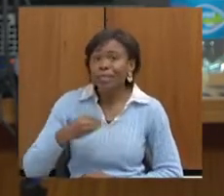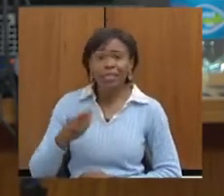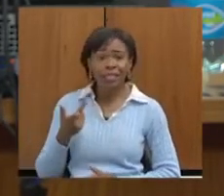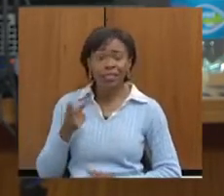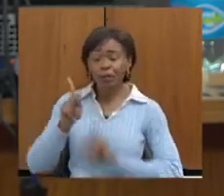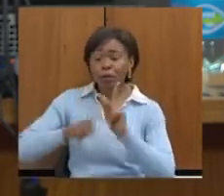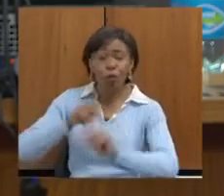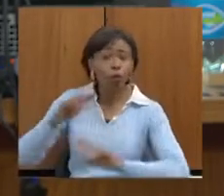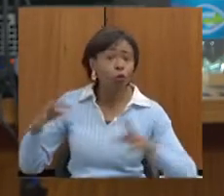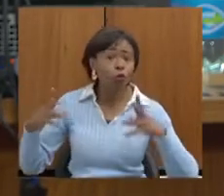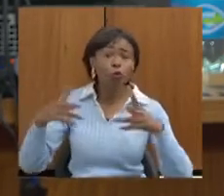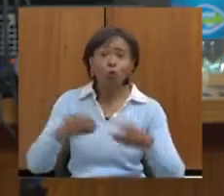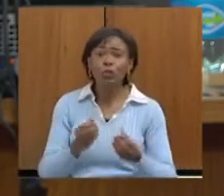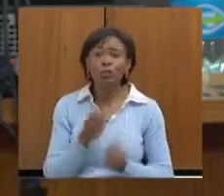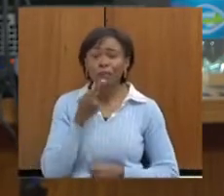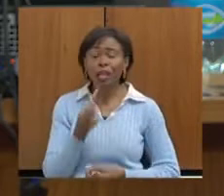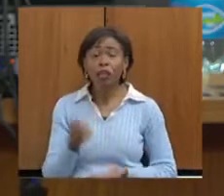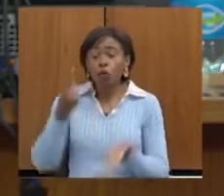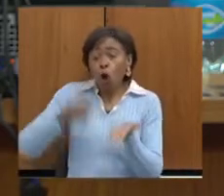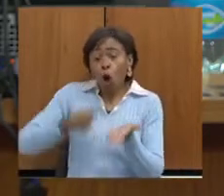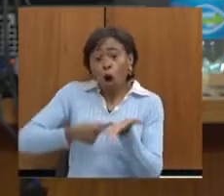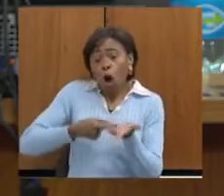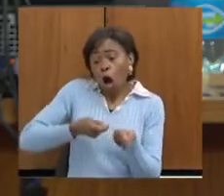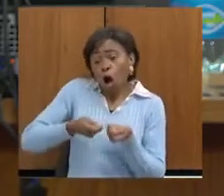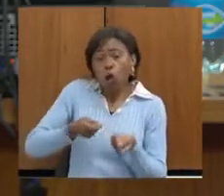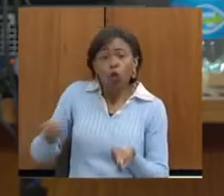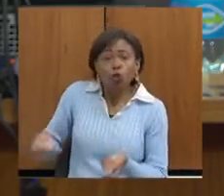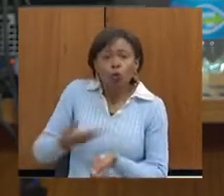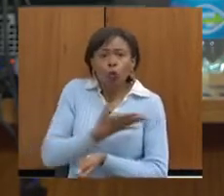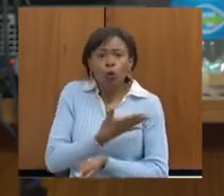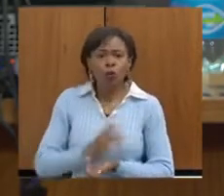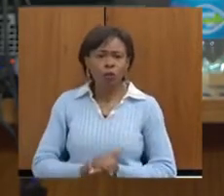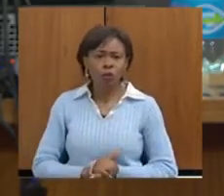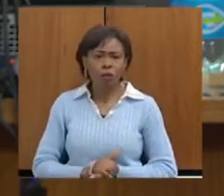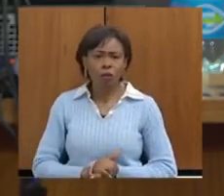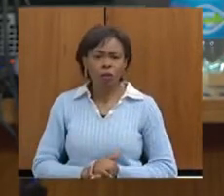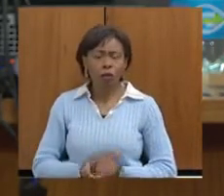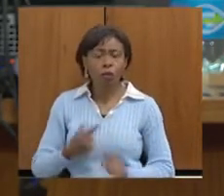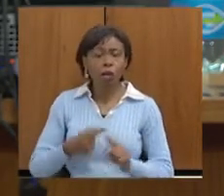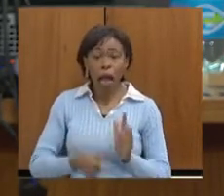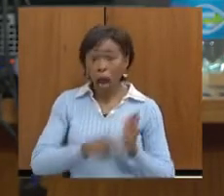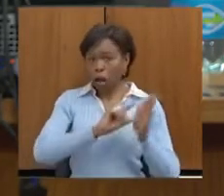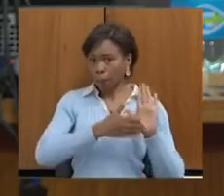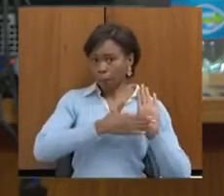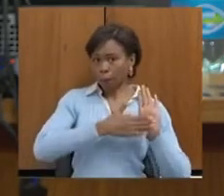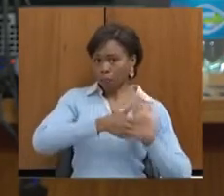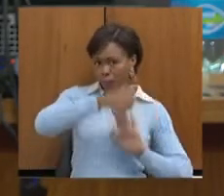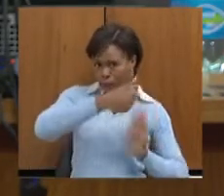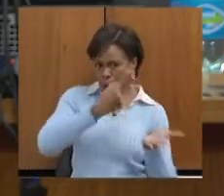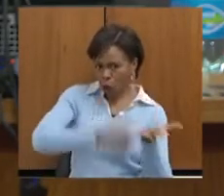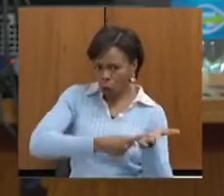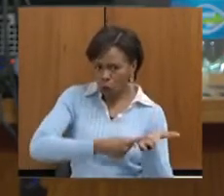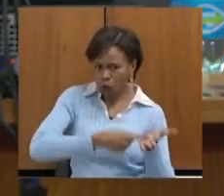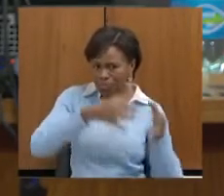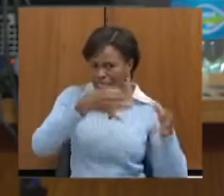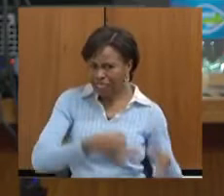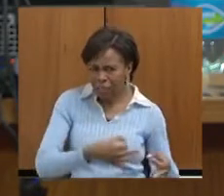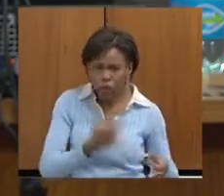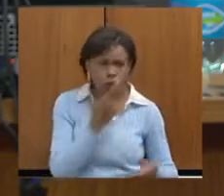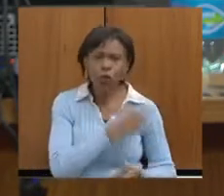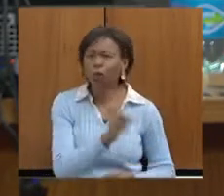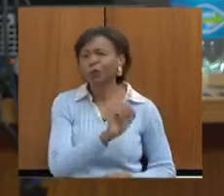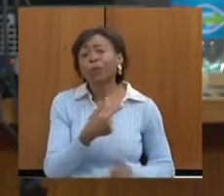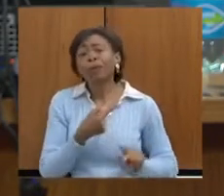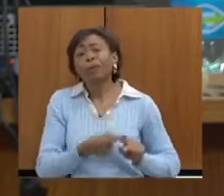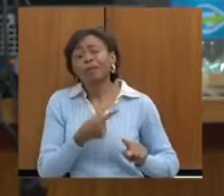e repactuação um novo acordo porque o primeiro não deu certo o primeiro não deve certo porque